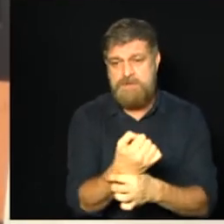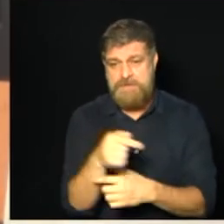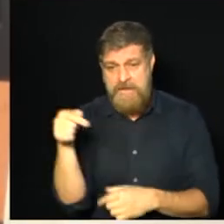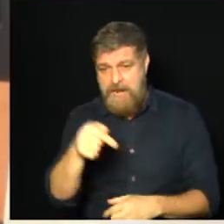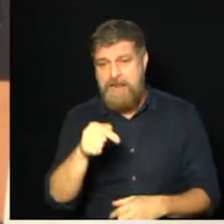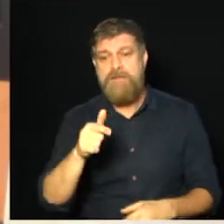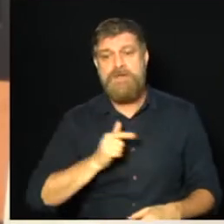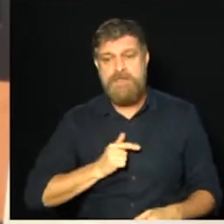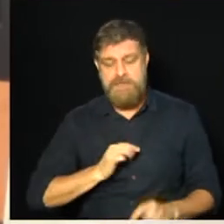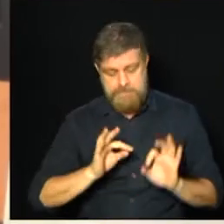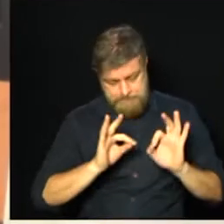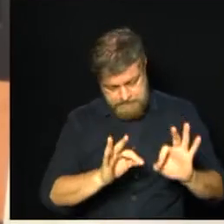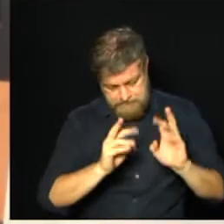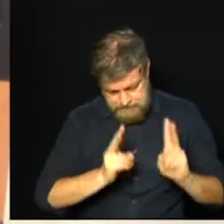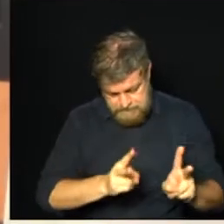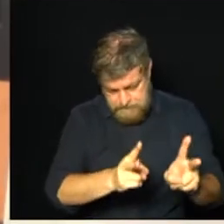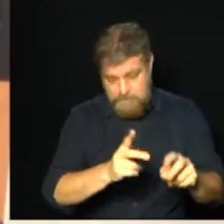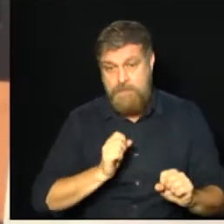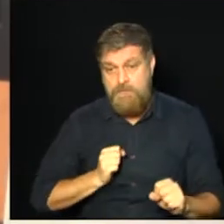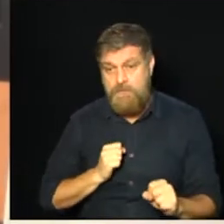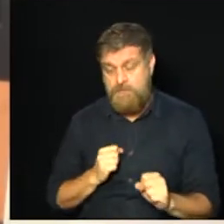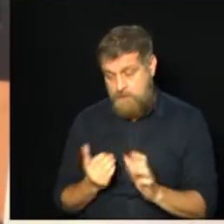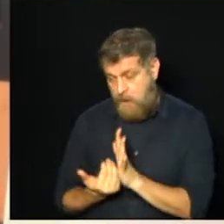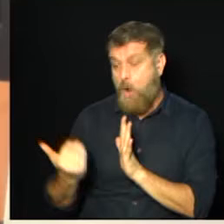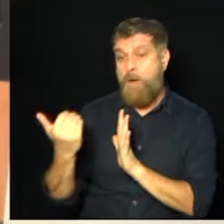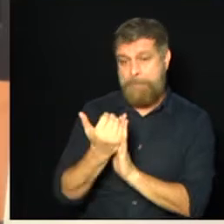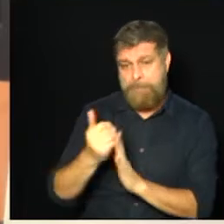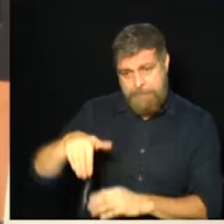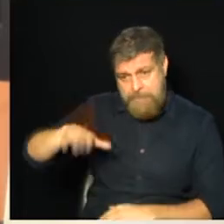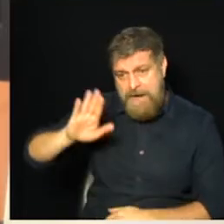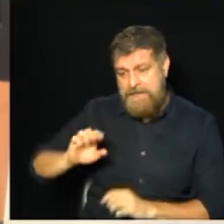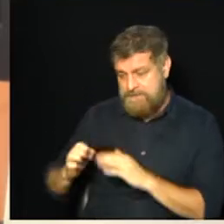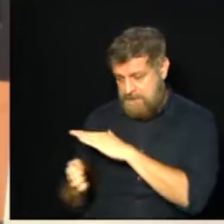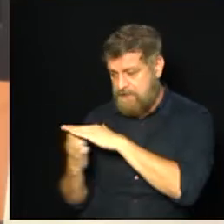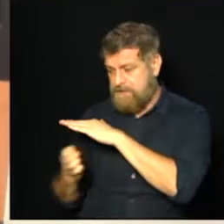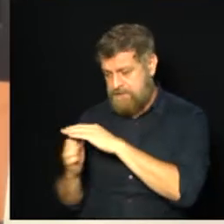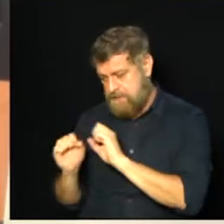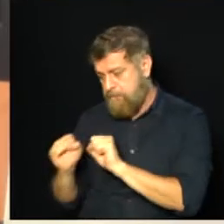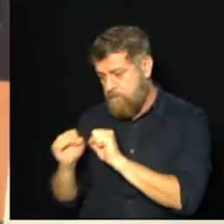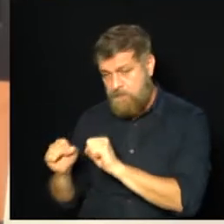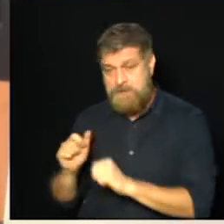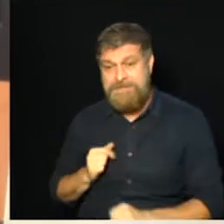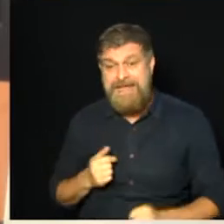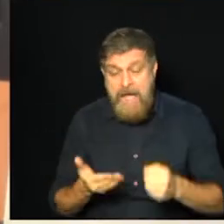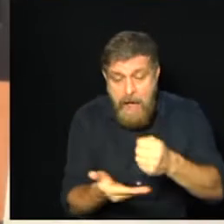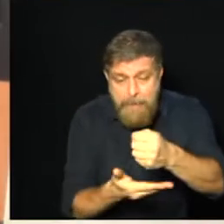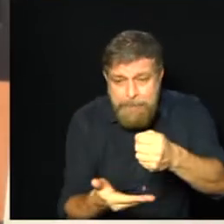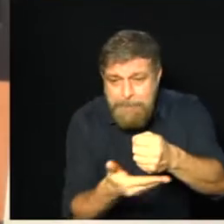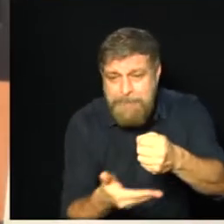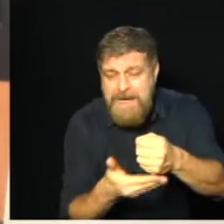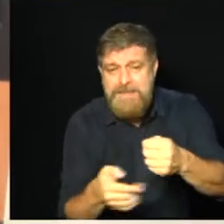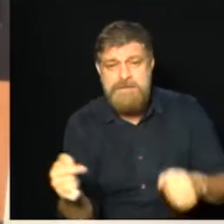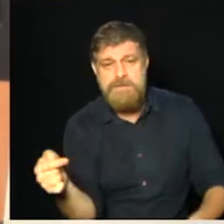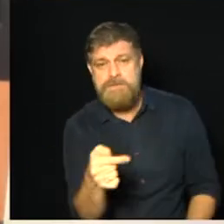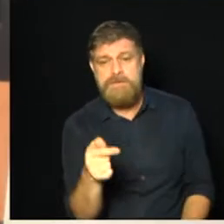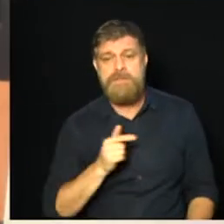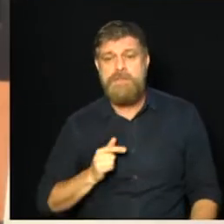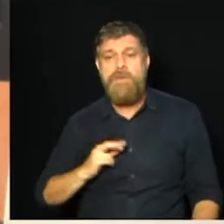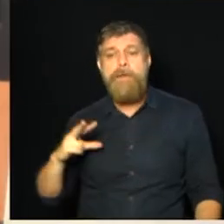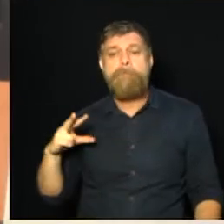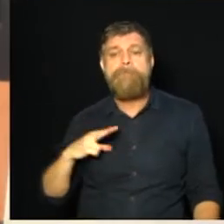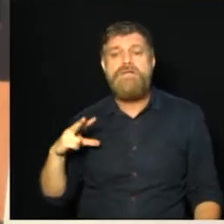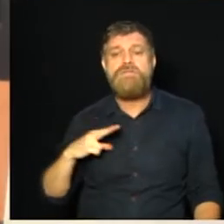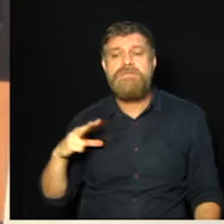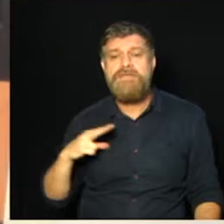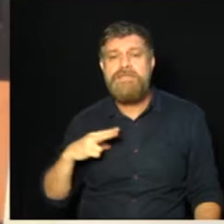ter que colocar. Pode colocar mais, aí é liberdade da empresa. Esse mínimo não é personalizado, não